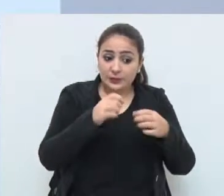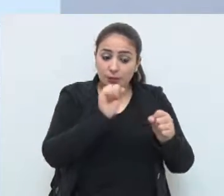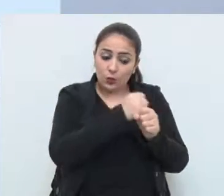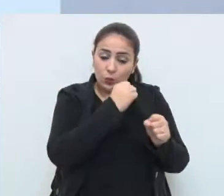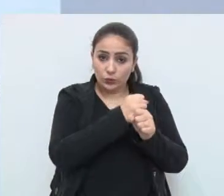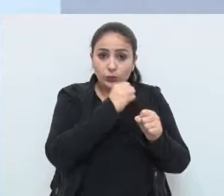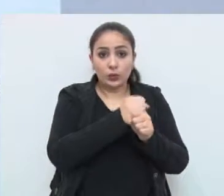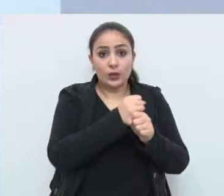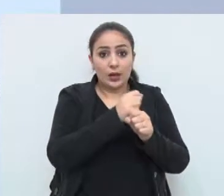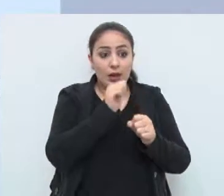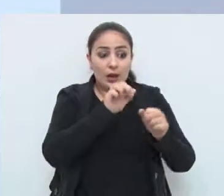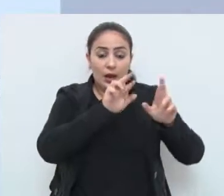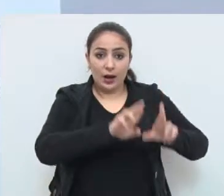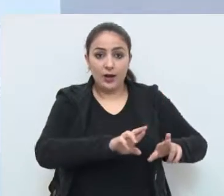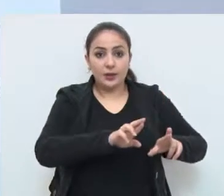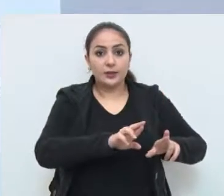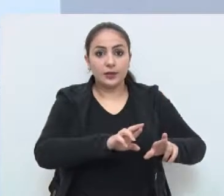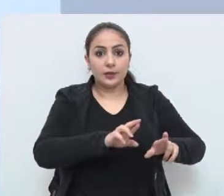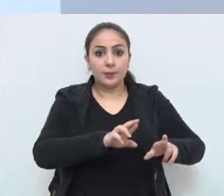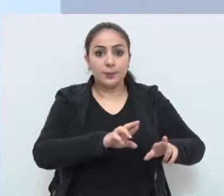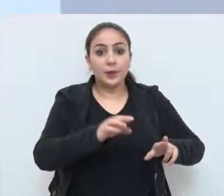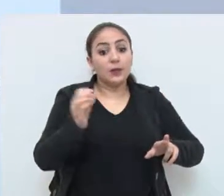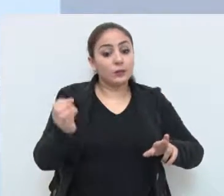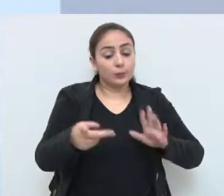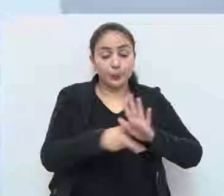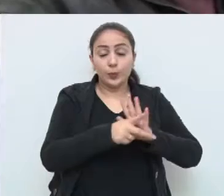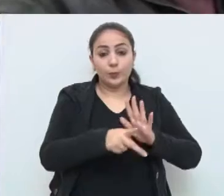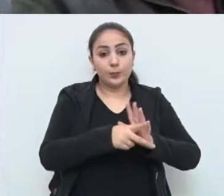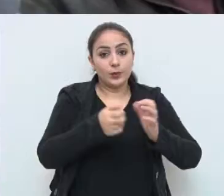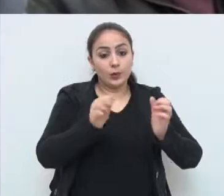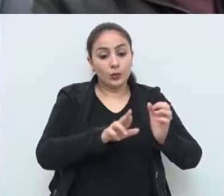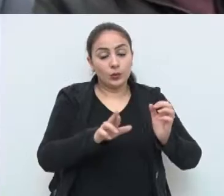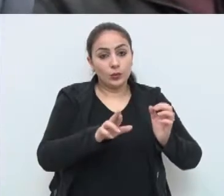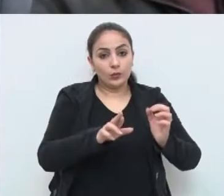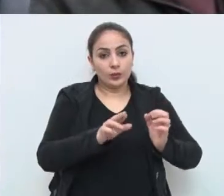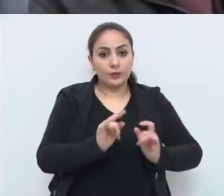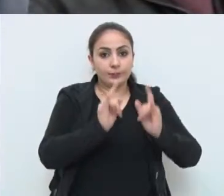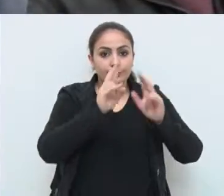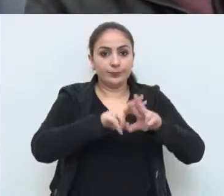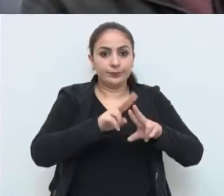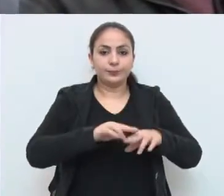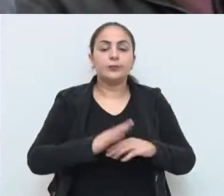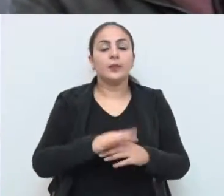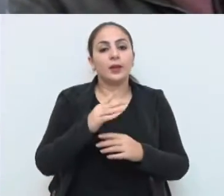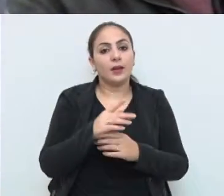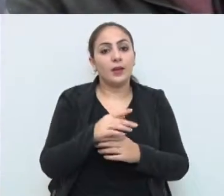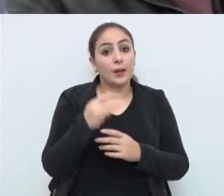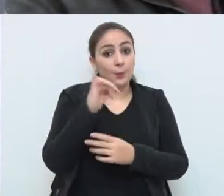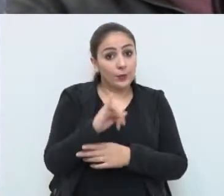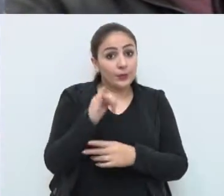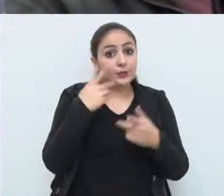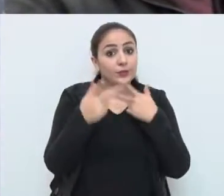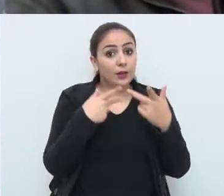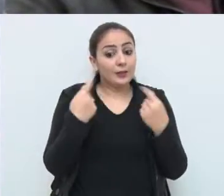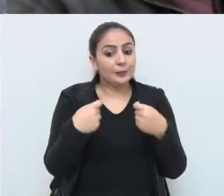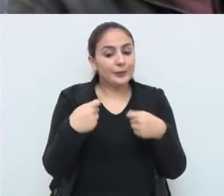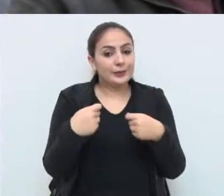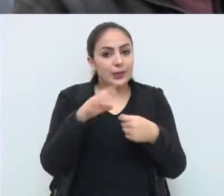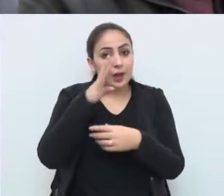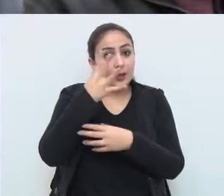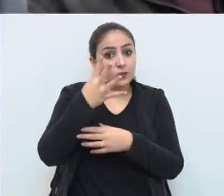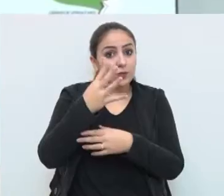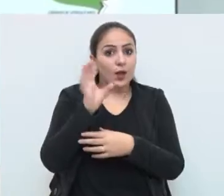ser construído, aquela área servirá para a nova penitenciária. Vale ressaltar que o impasse precisa ser resolvido o